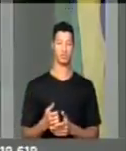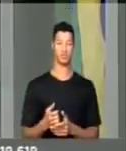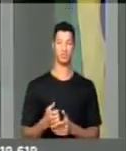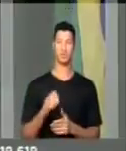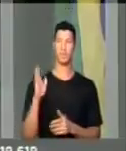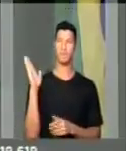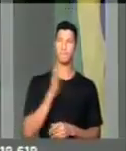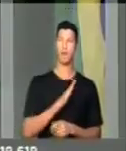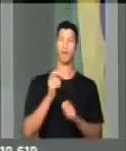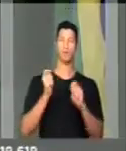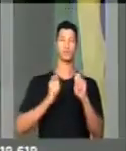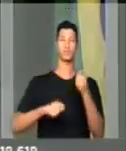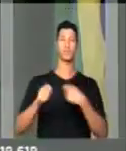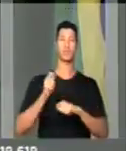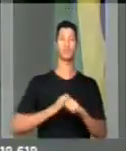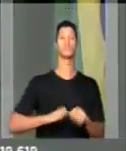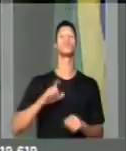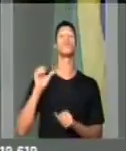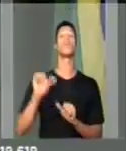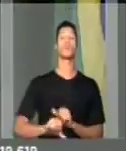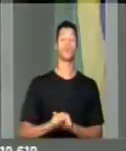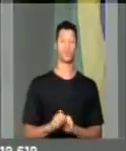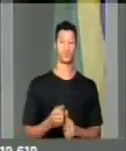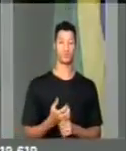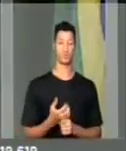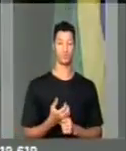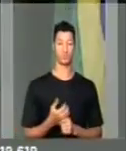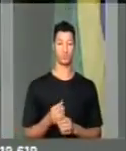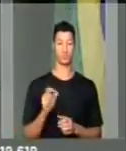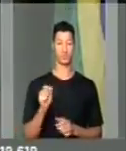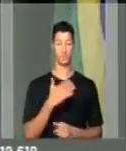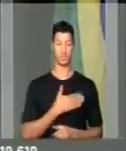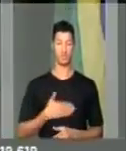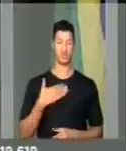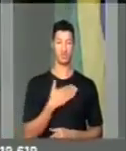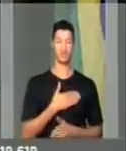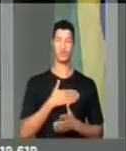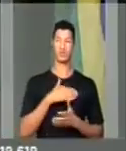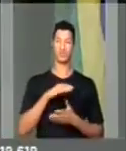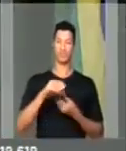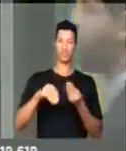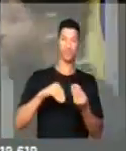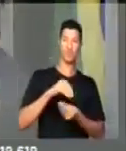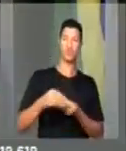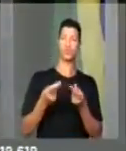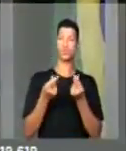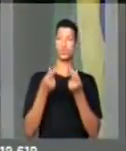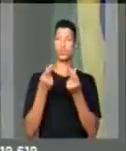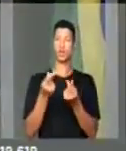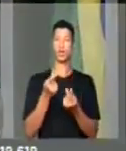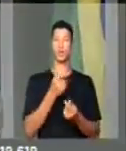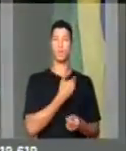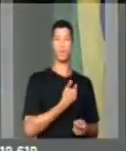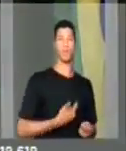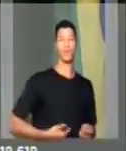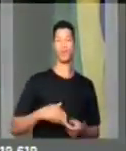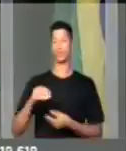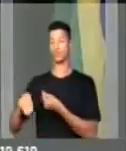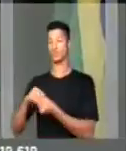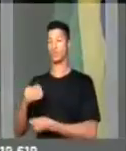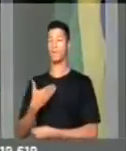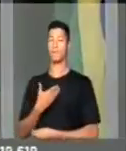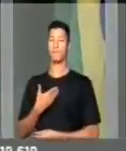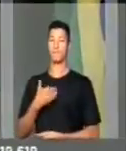maus administradores e o pior, que gosta de misturar dinheiro público com dinheiro privado para o